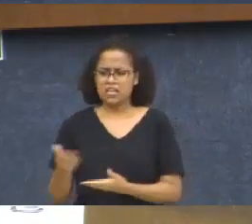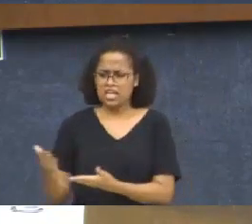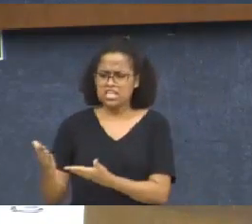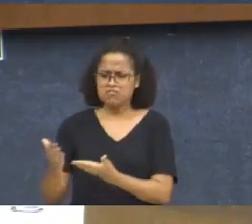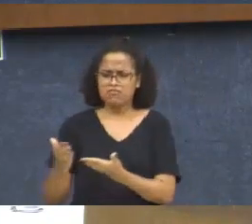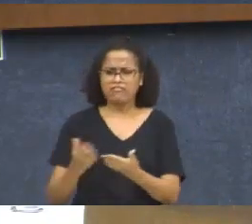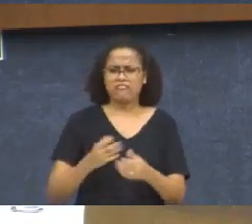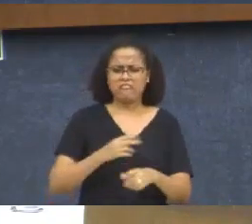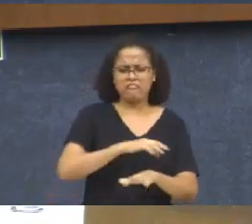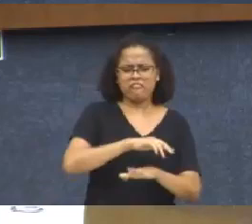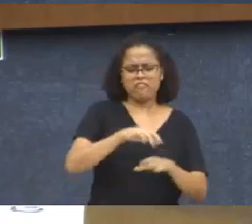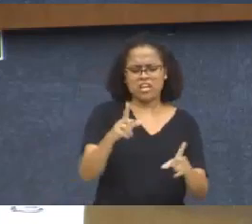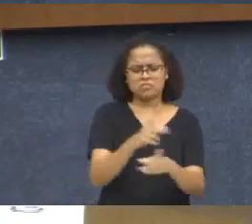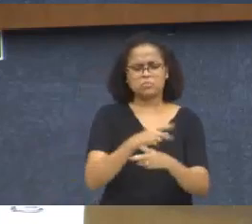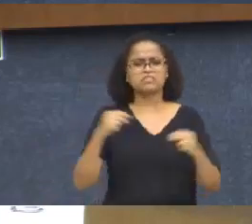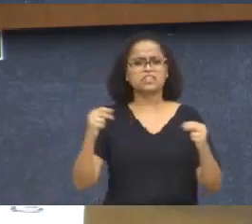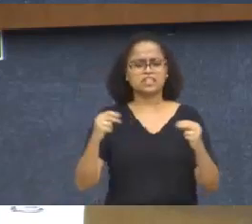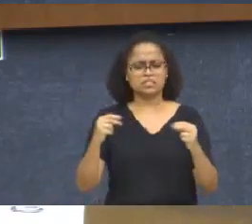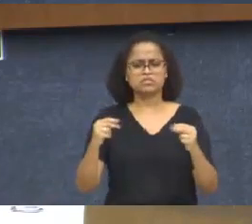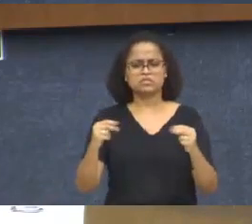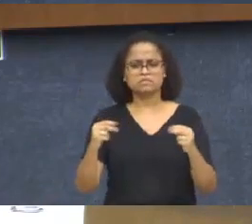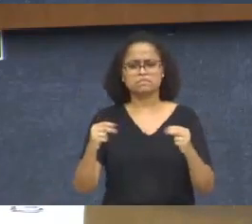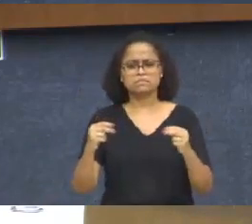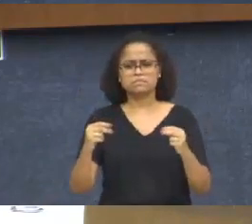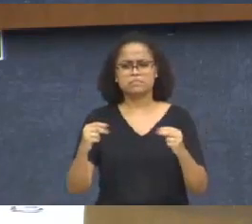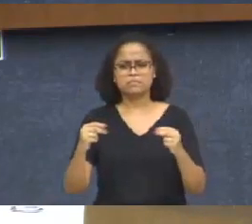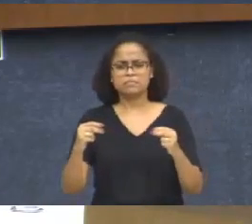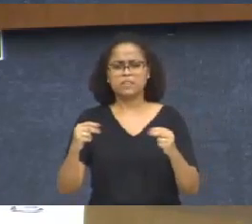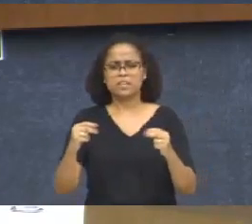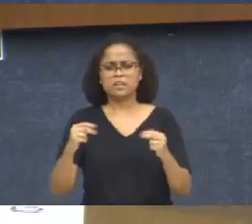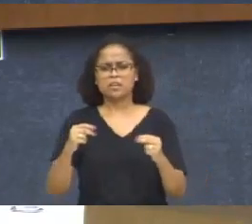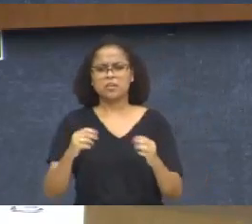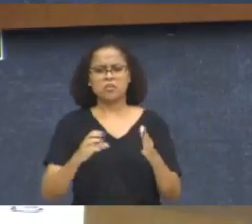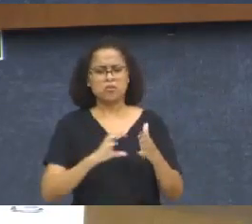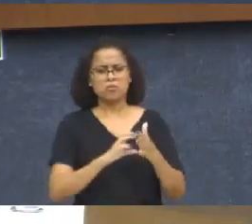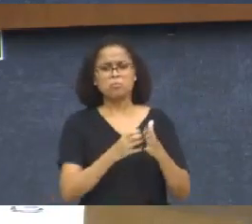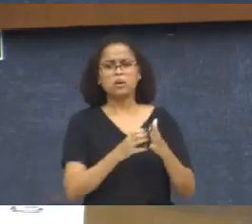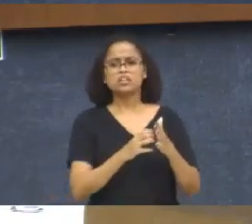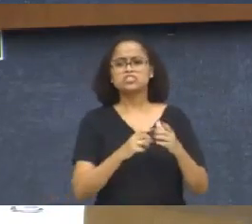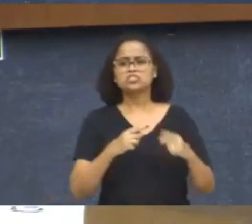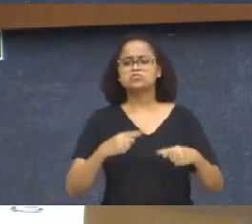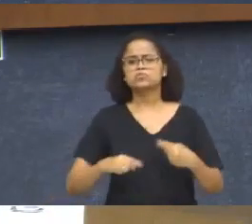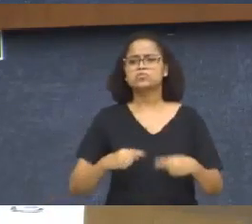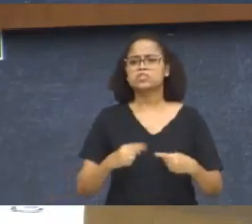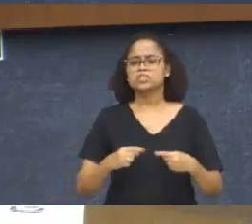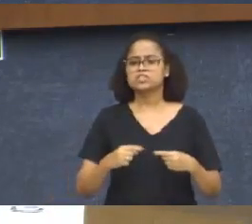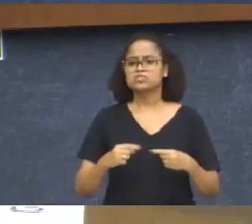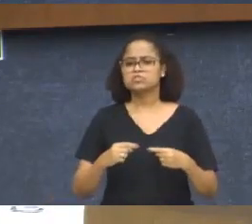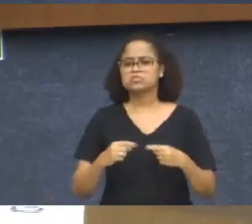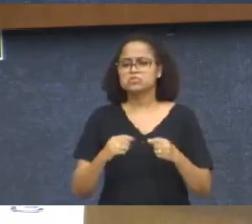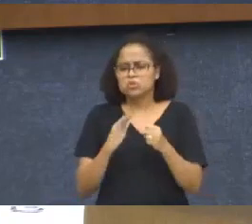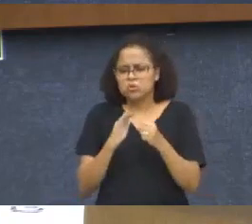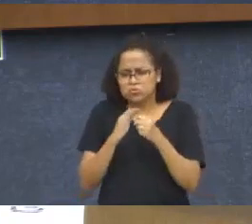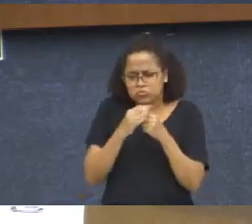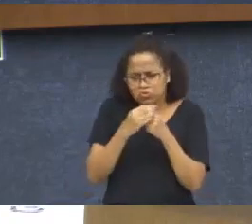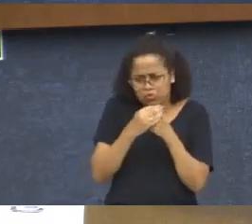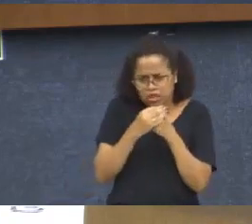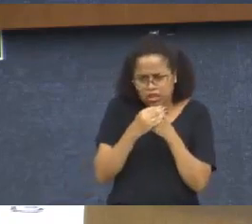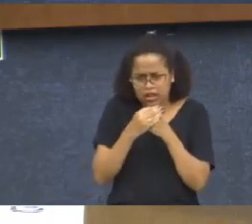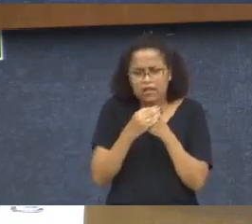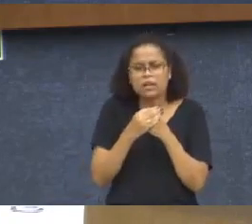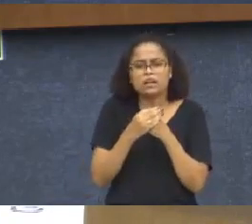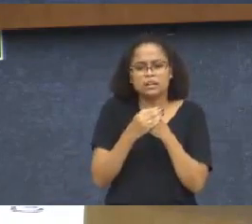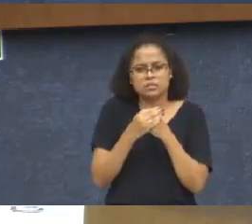privilégios. Partidos políticos transvestidos como se fosse parte de um sindicato. Isso precisa